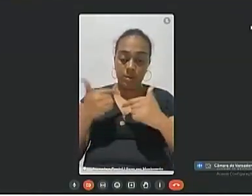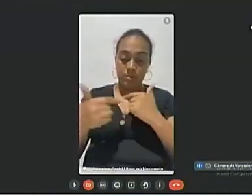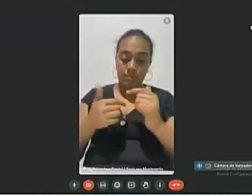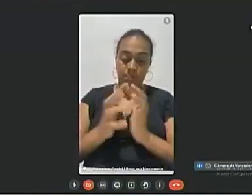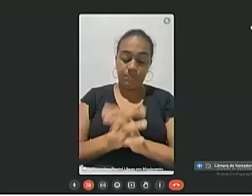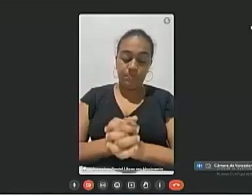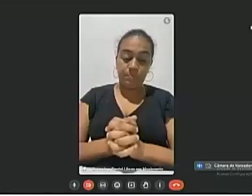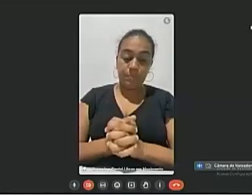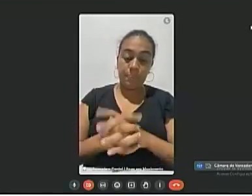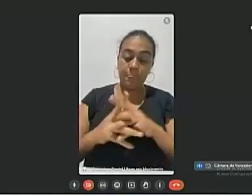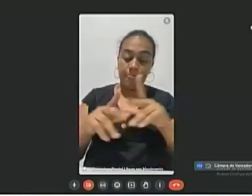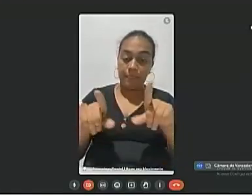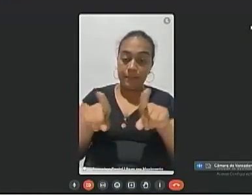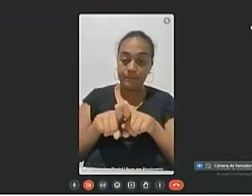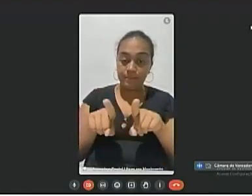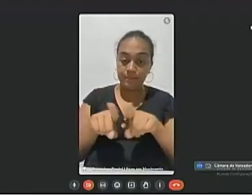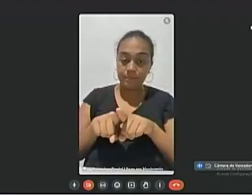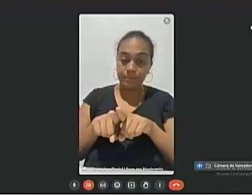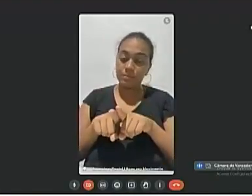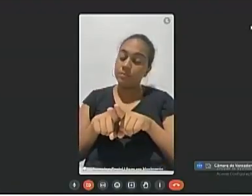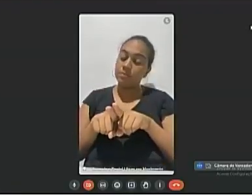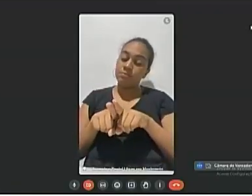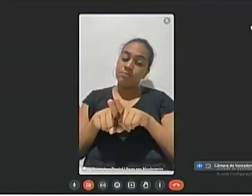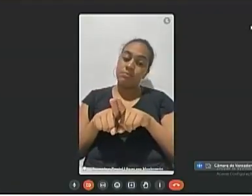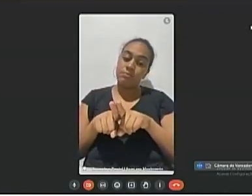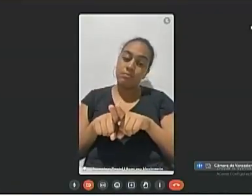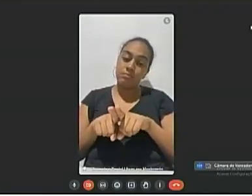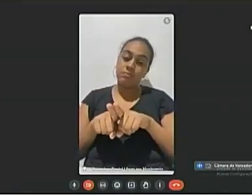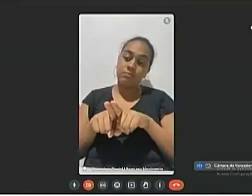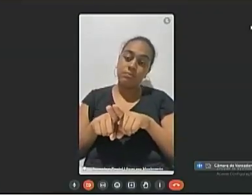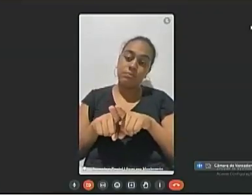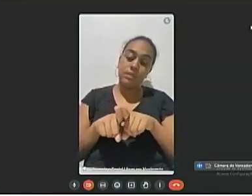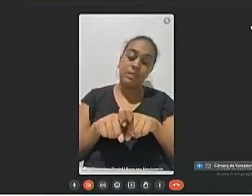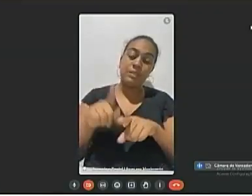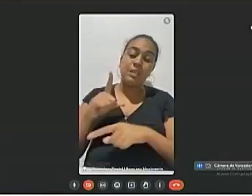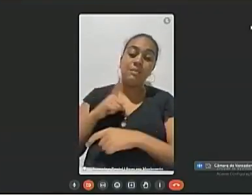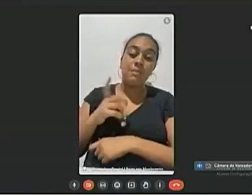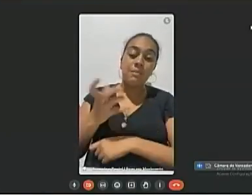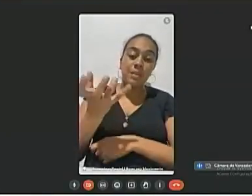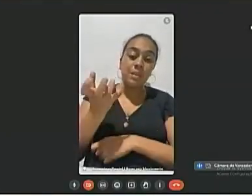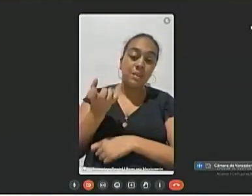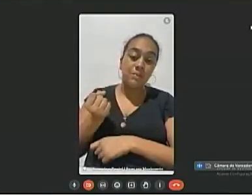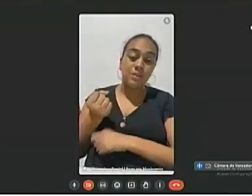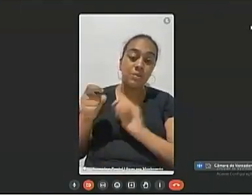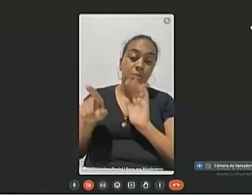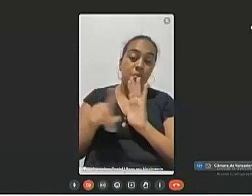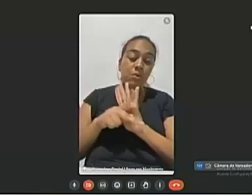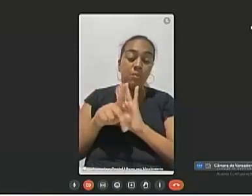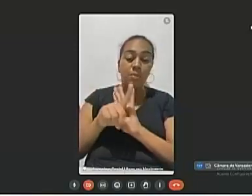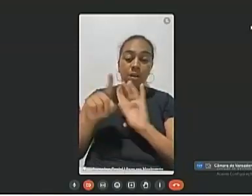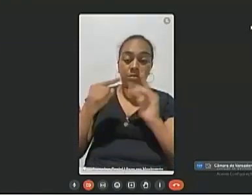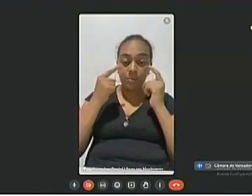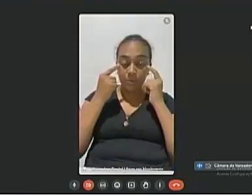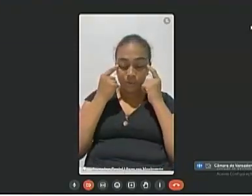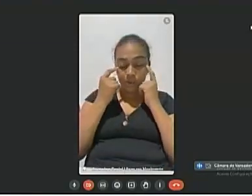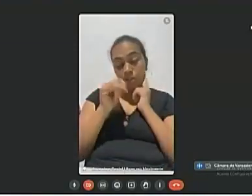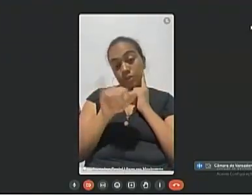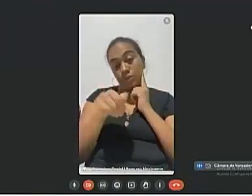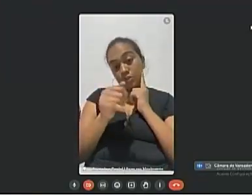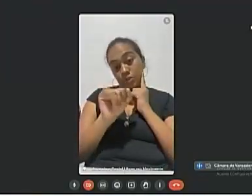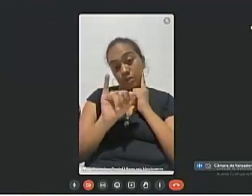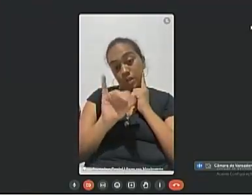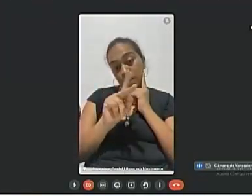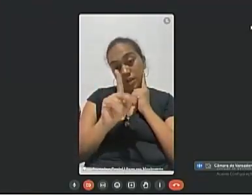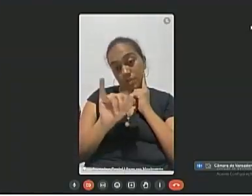E também pegamos uma curva de benefício-custo dos japoneses, da JICA de 95, transladamos